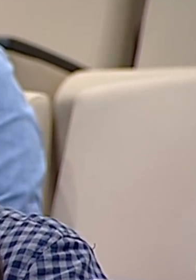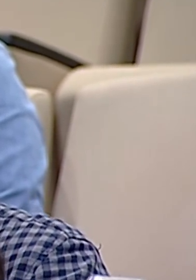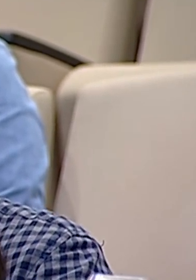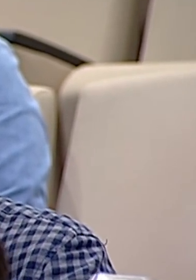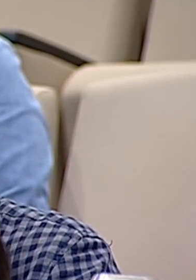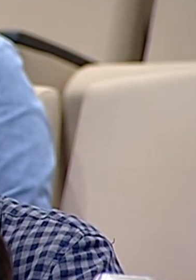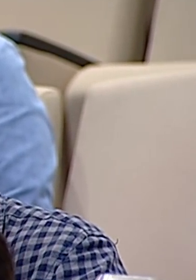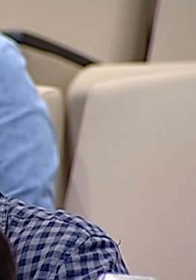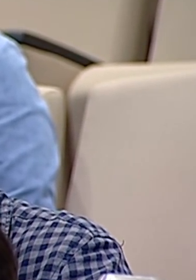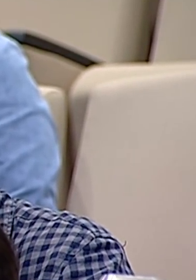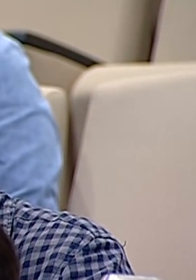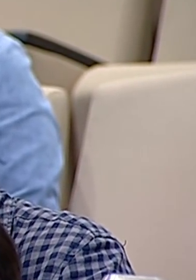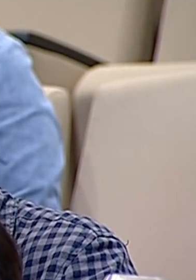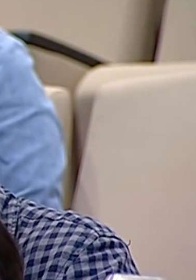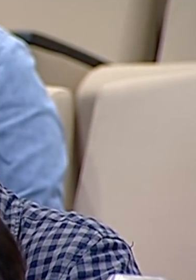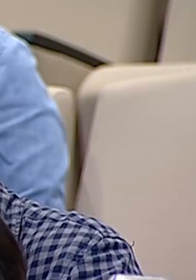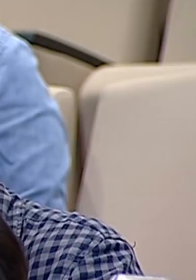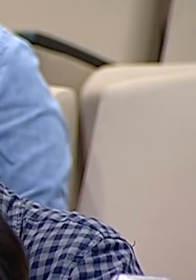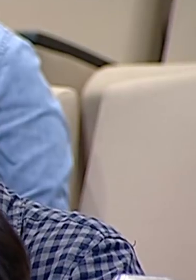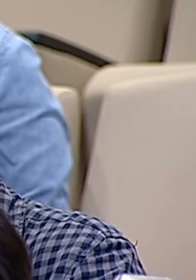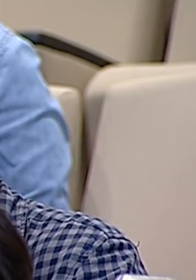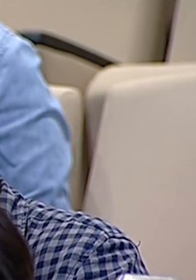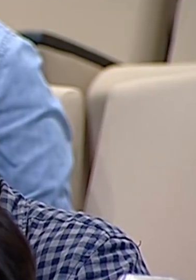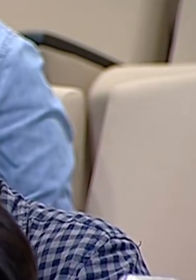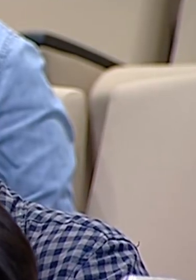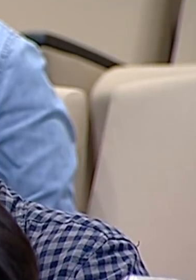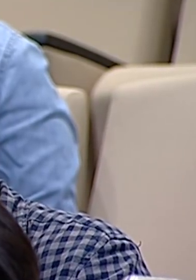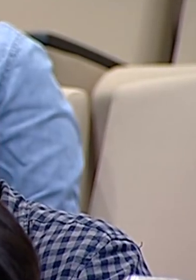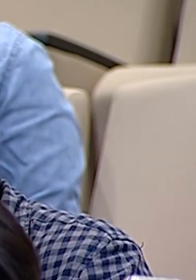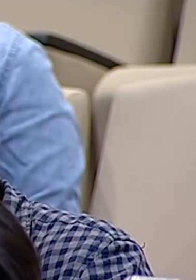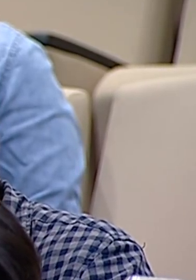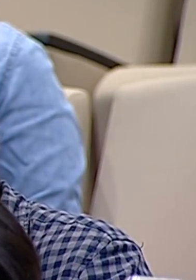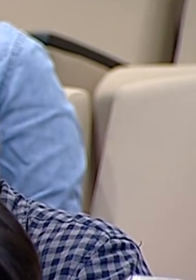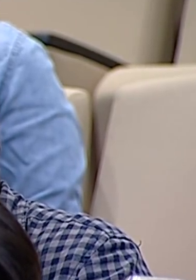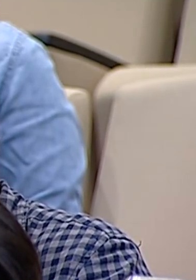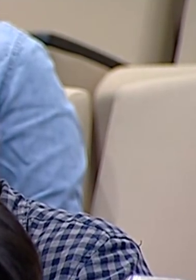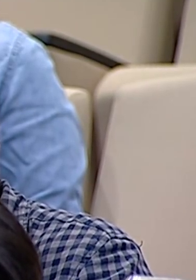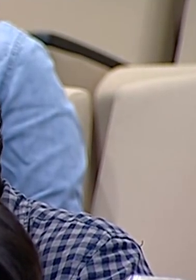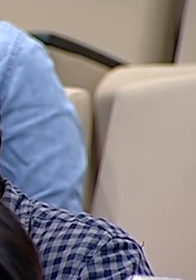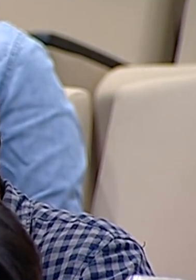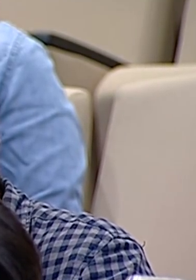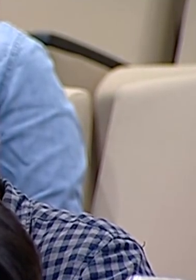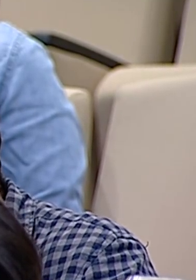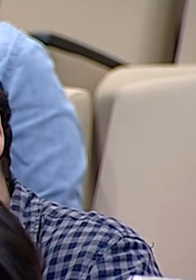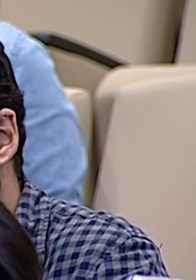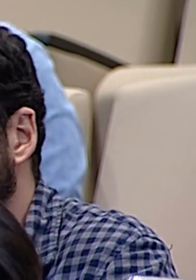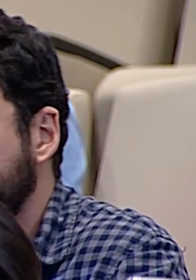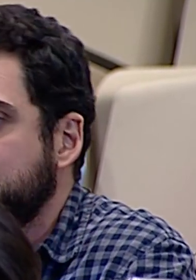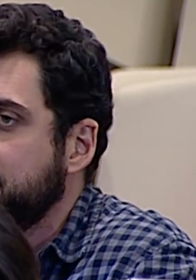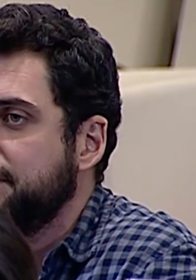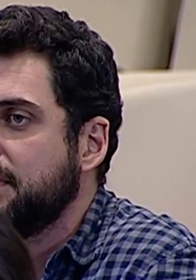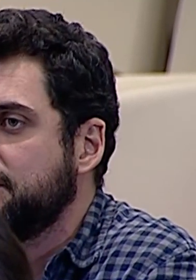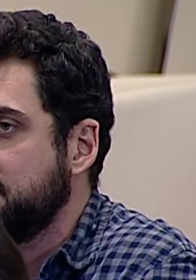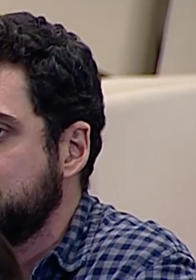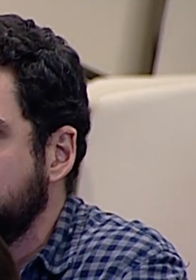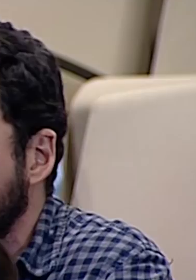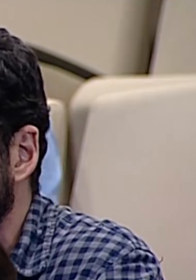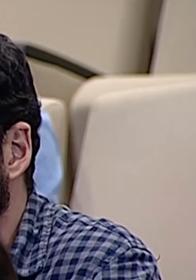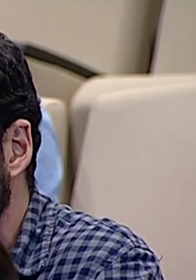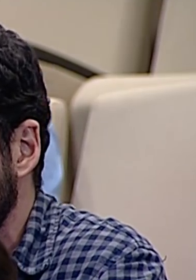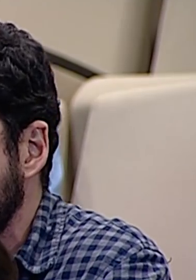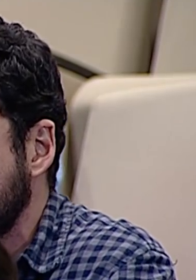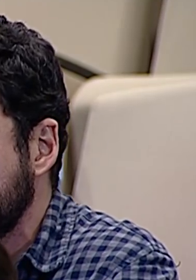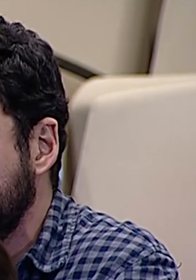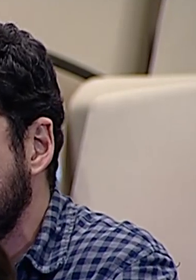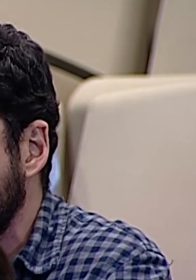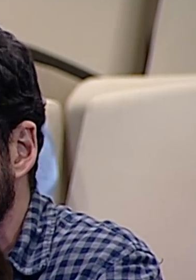A gente gostaria de saber por que não houve nenhuma pergunta ou questão sobre ditadura militar, o que vinha acontecendo em pelo